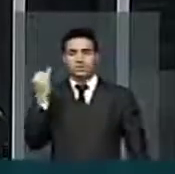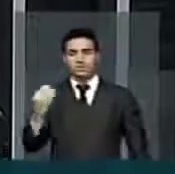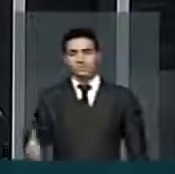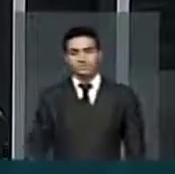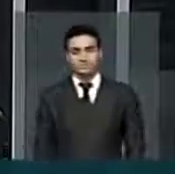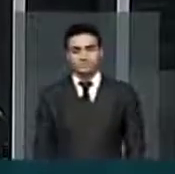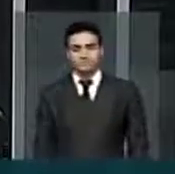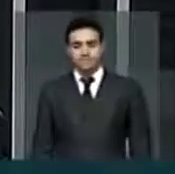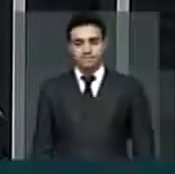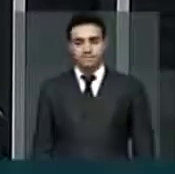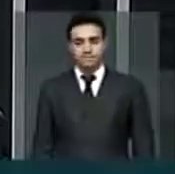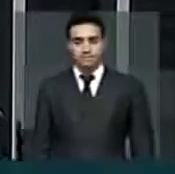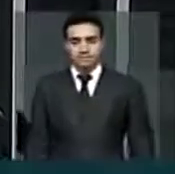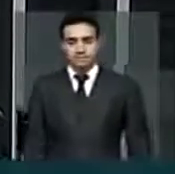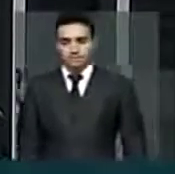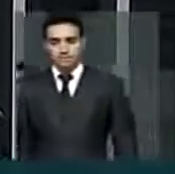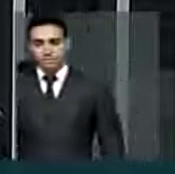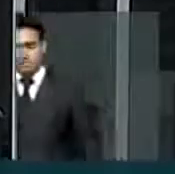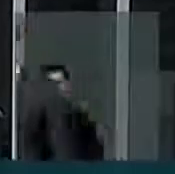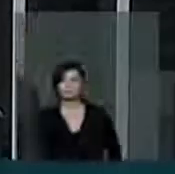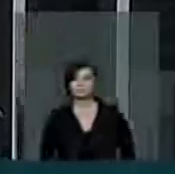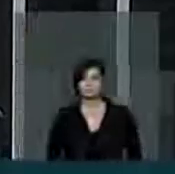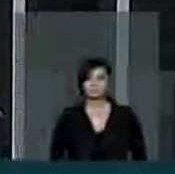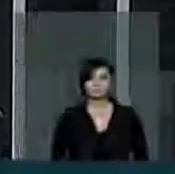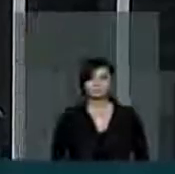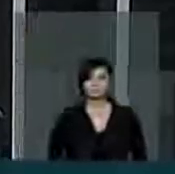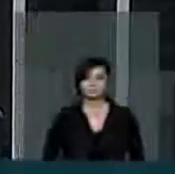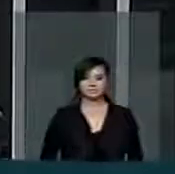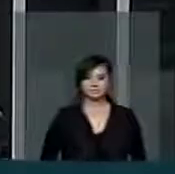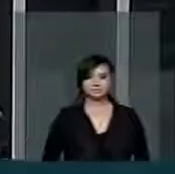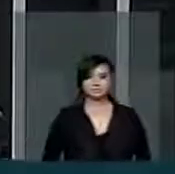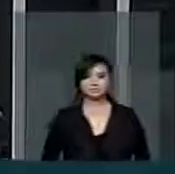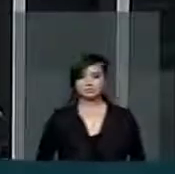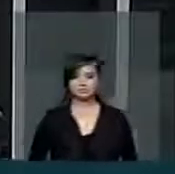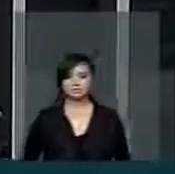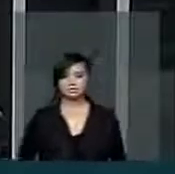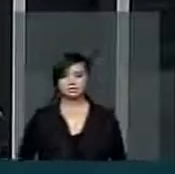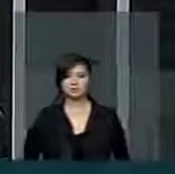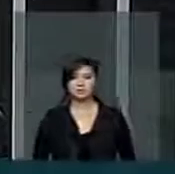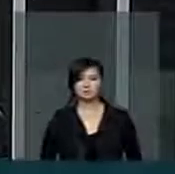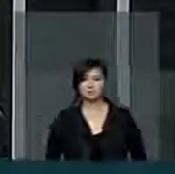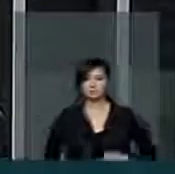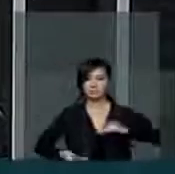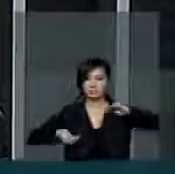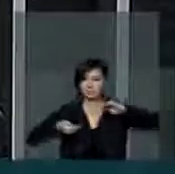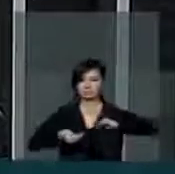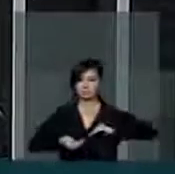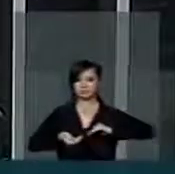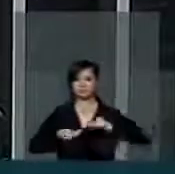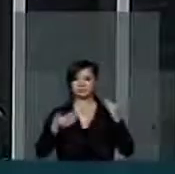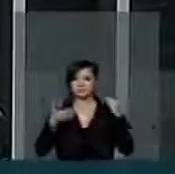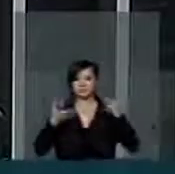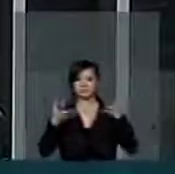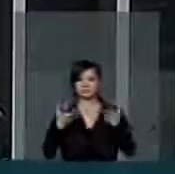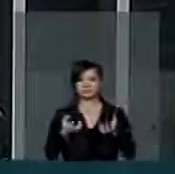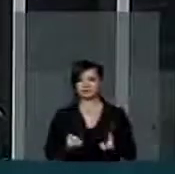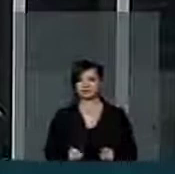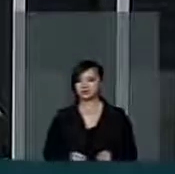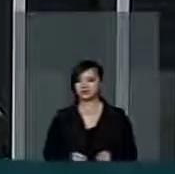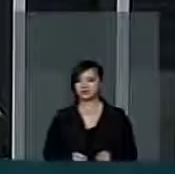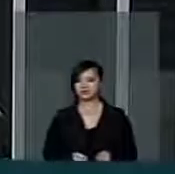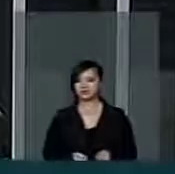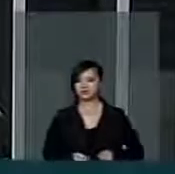Congresso Nacional aprovou, nessa última quinta-feira, uma proposta que altera o rito da transmissão dos